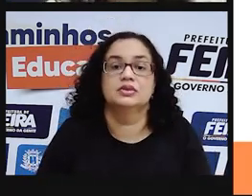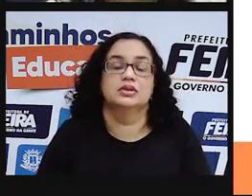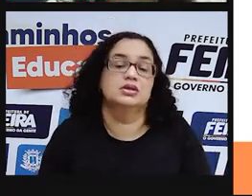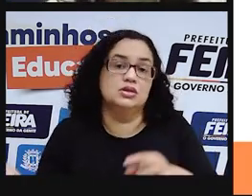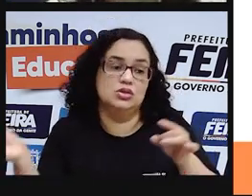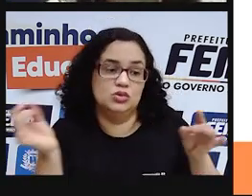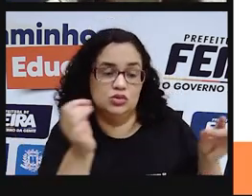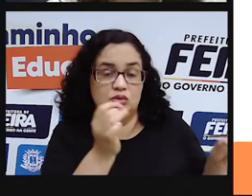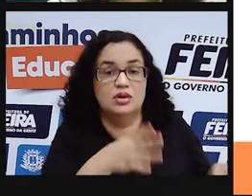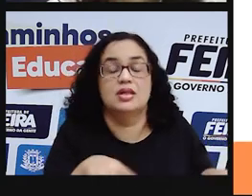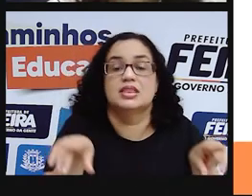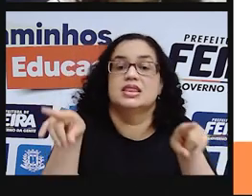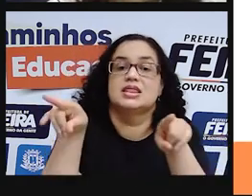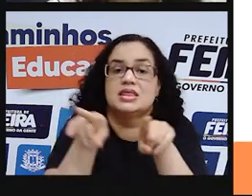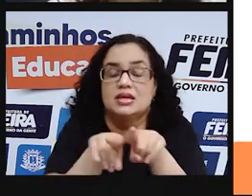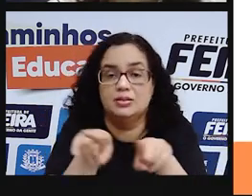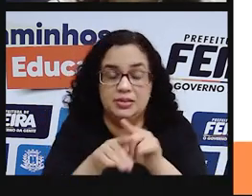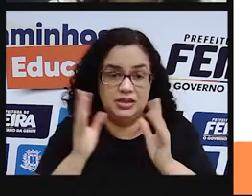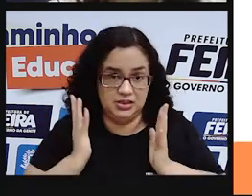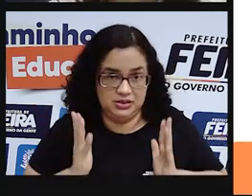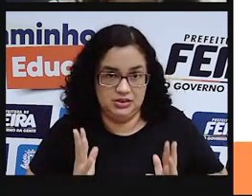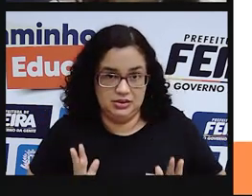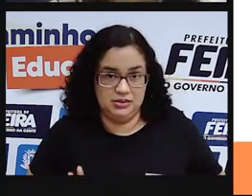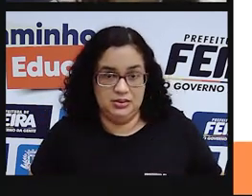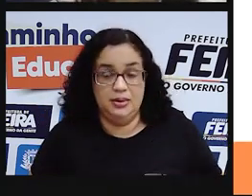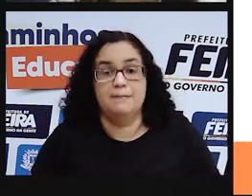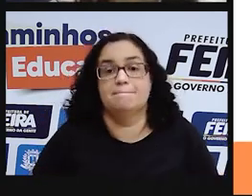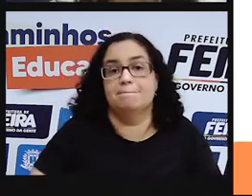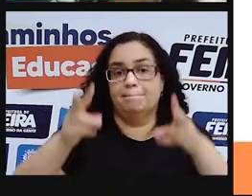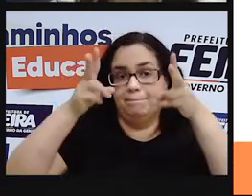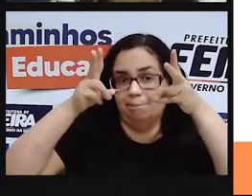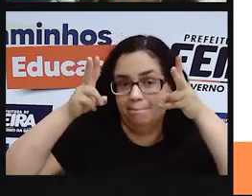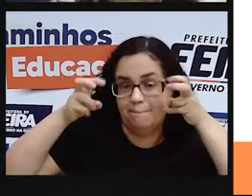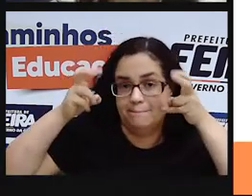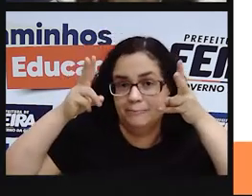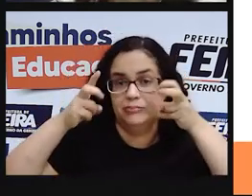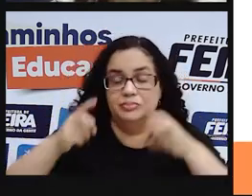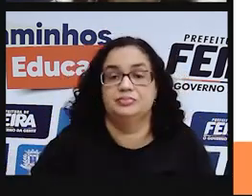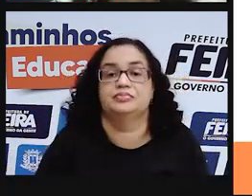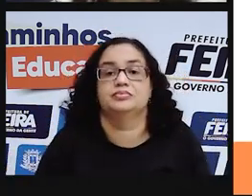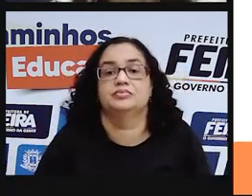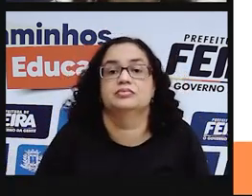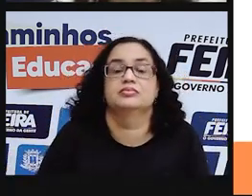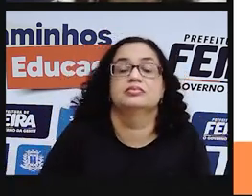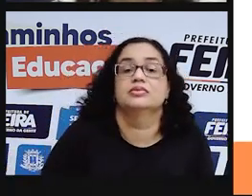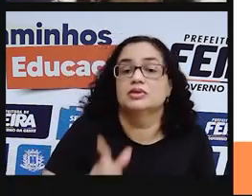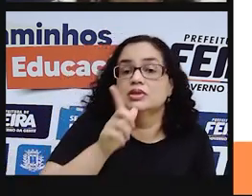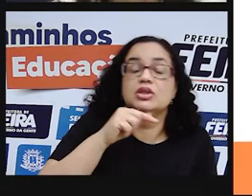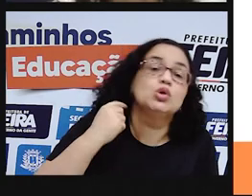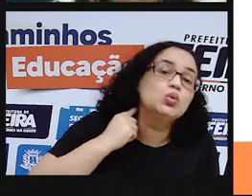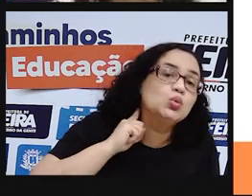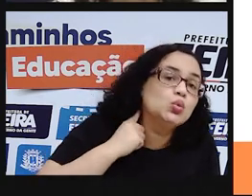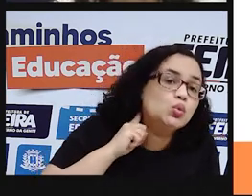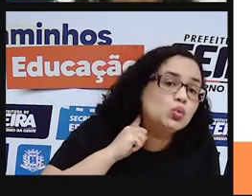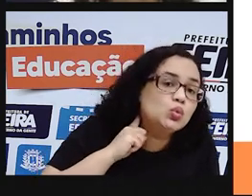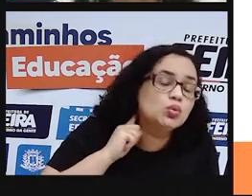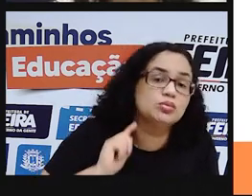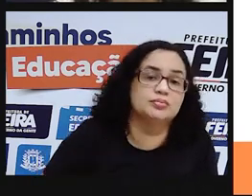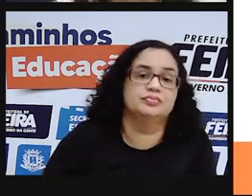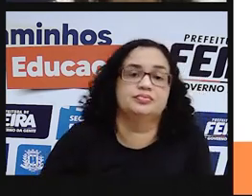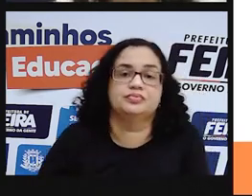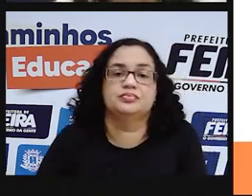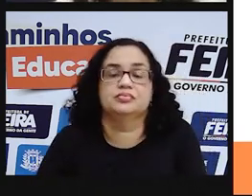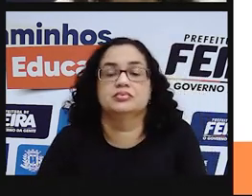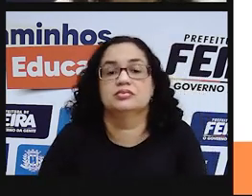desocupar mas também me passa as águas que receberam aí 10 jetos receberam lixo receberam